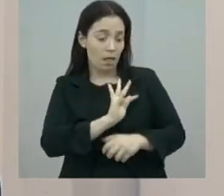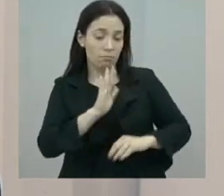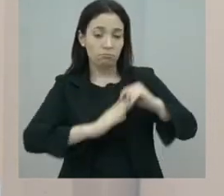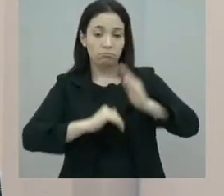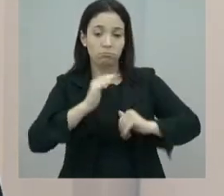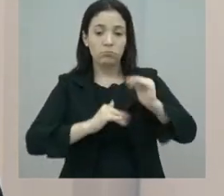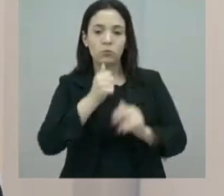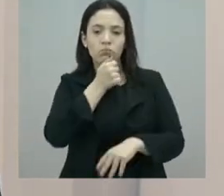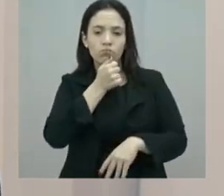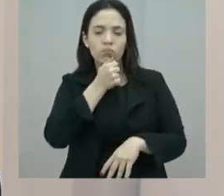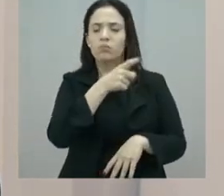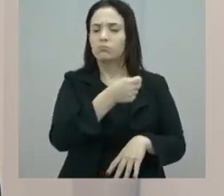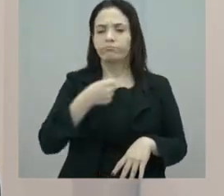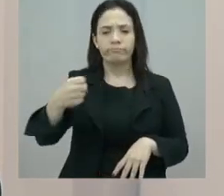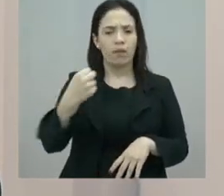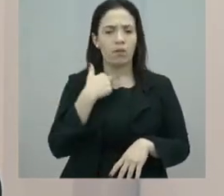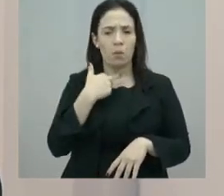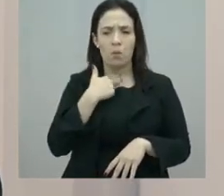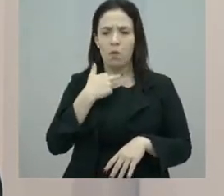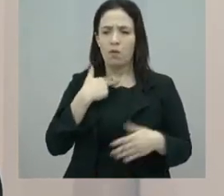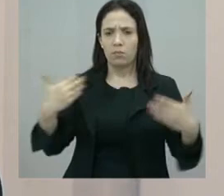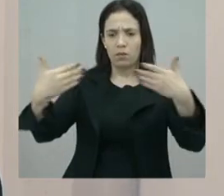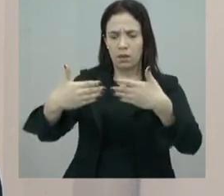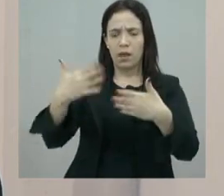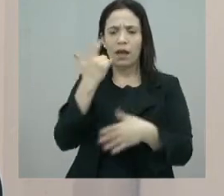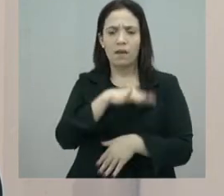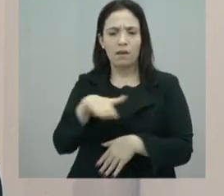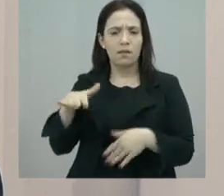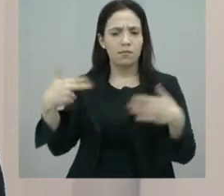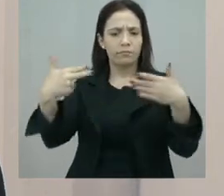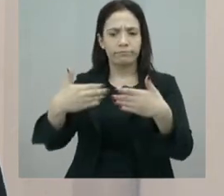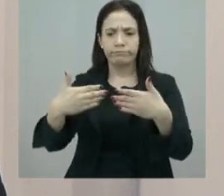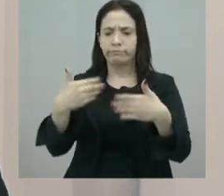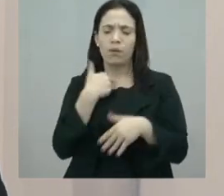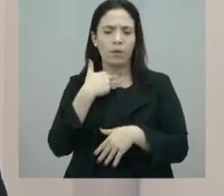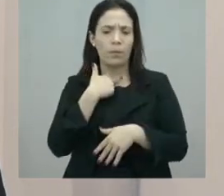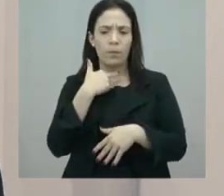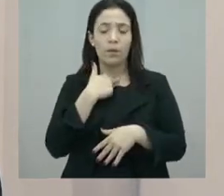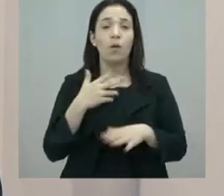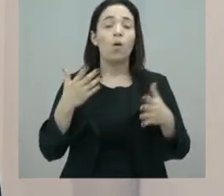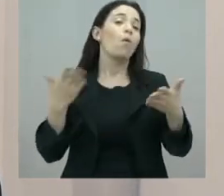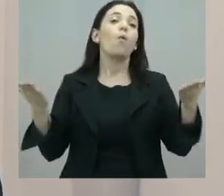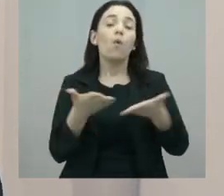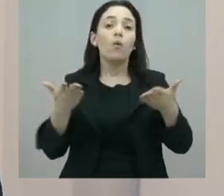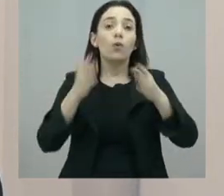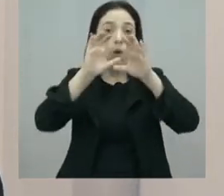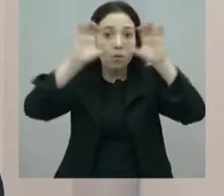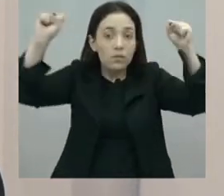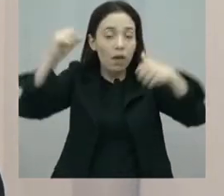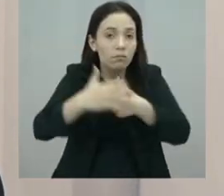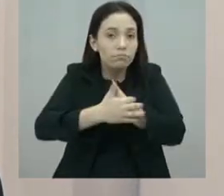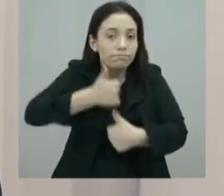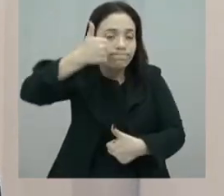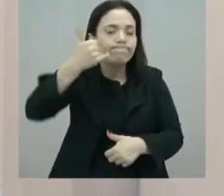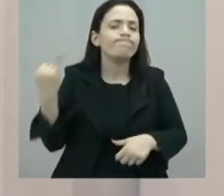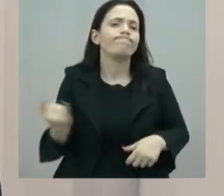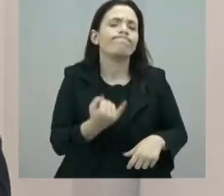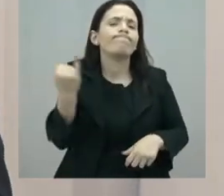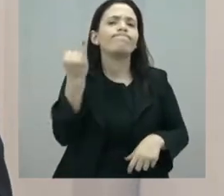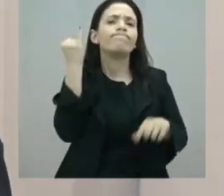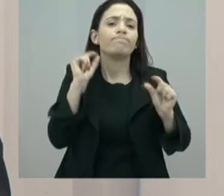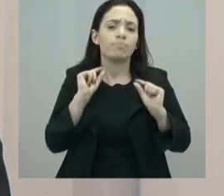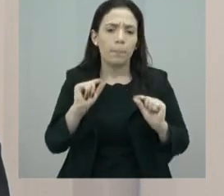para a escuta, você não deve ouvir a criança sobre a violência. Então, o conselheiro tutelar hoje, ele tem um trabalho muito importante